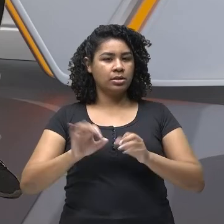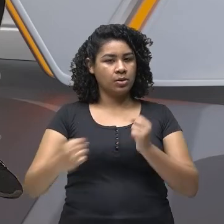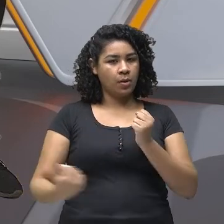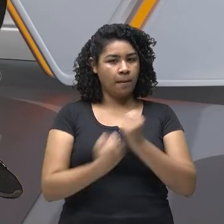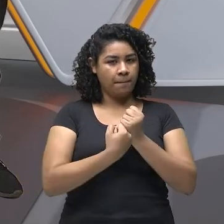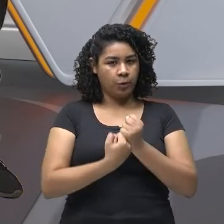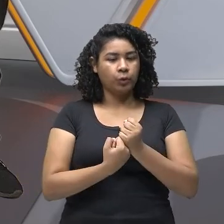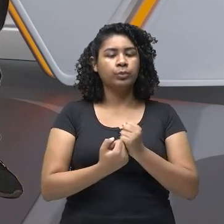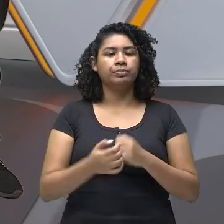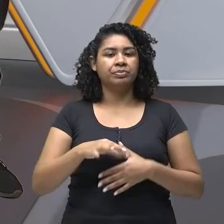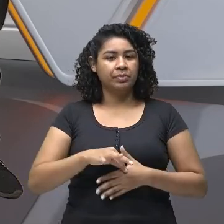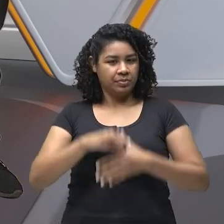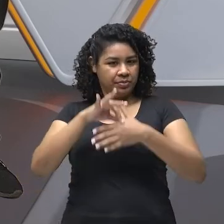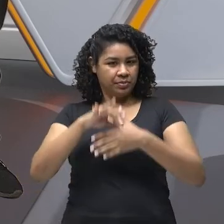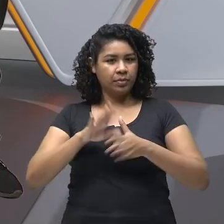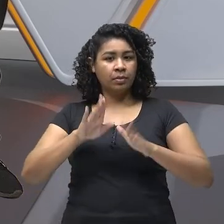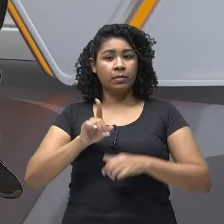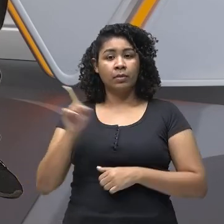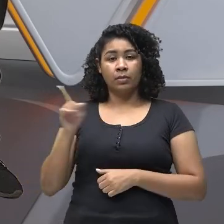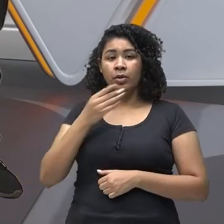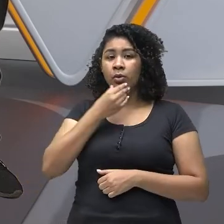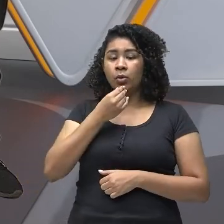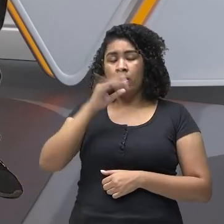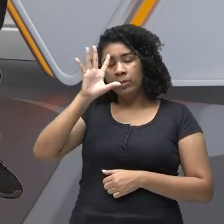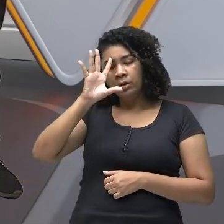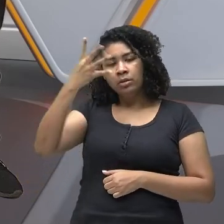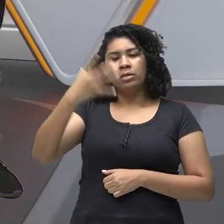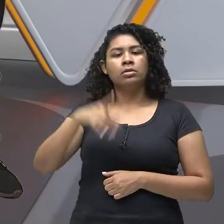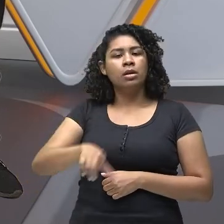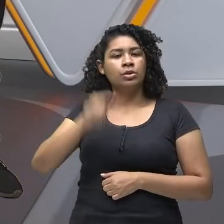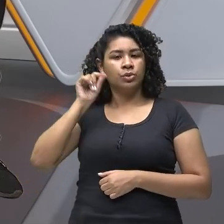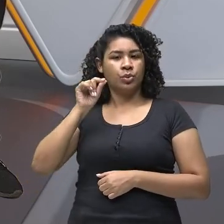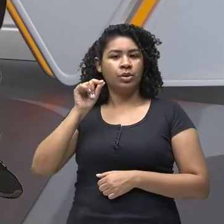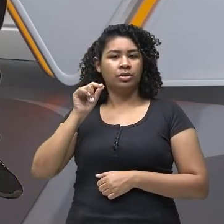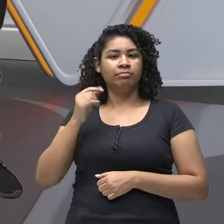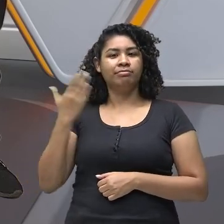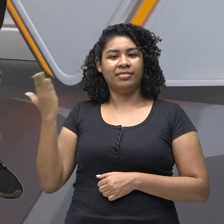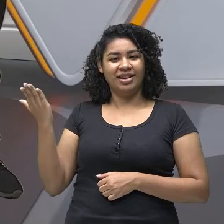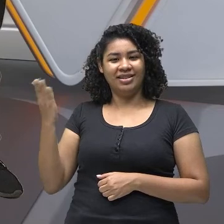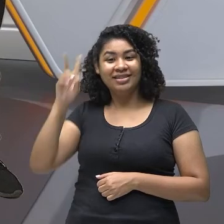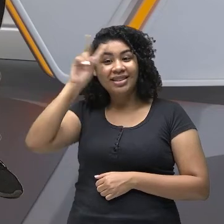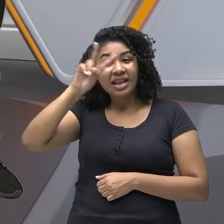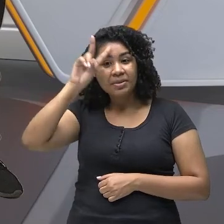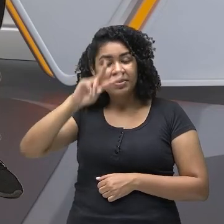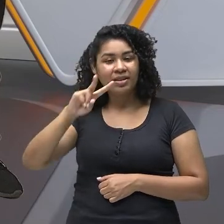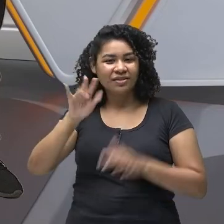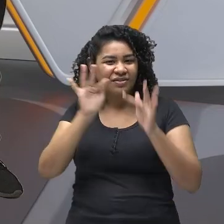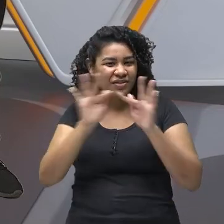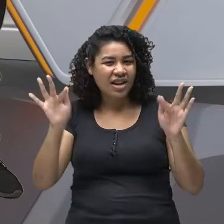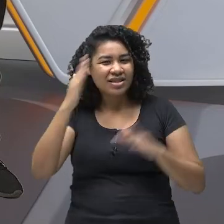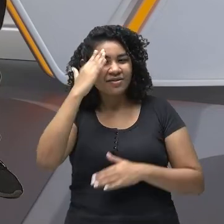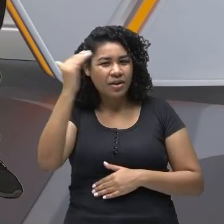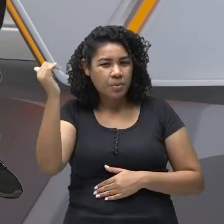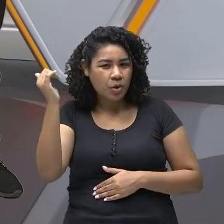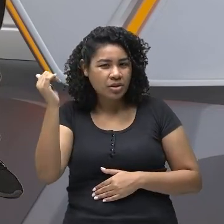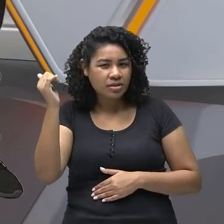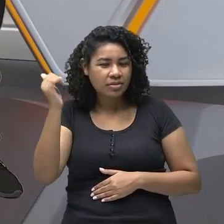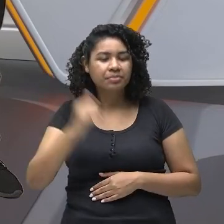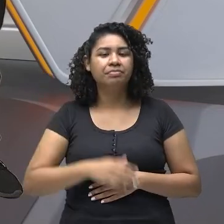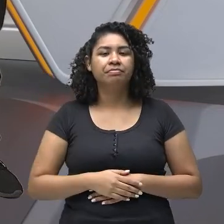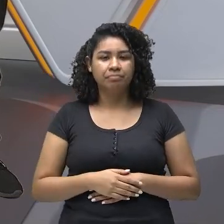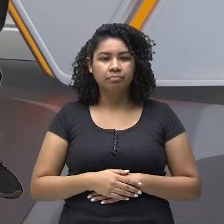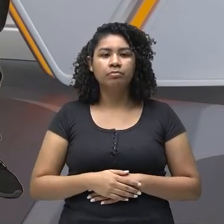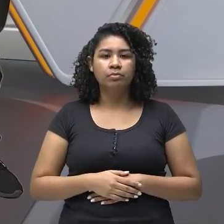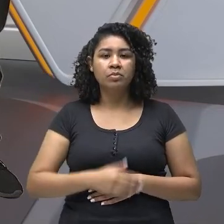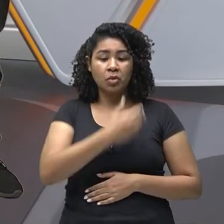tudo ficava em cargo dele decidir. L'État, c'est moi. Lembra dessa frase que nós vimos no aula anterior, o Estado sou